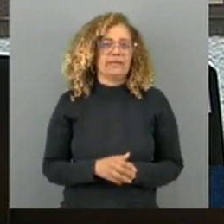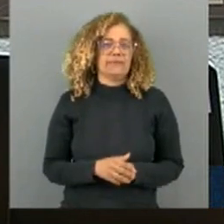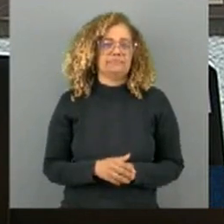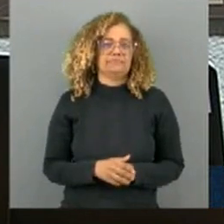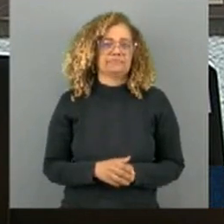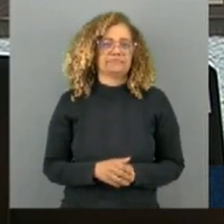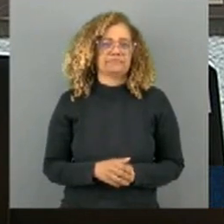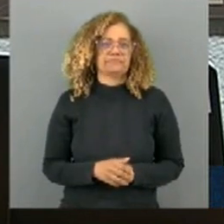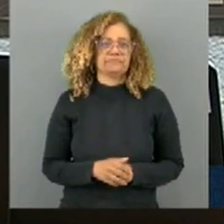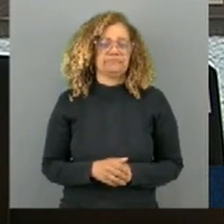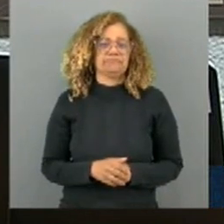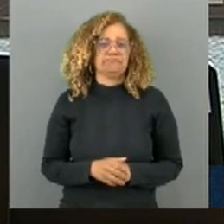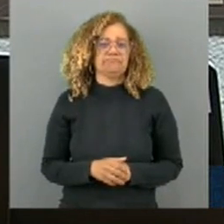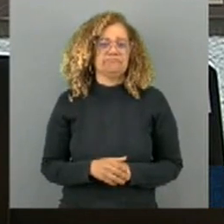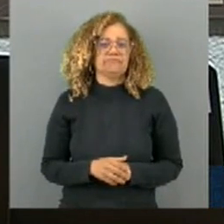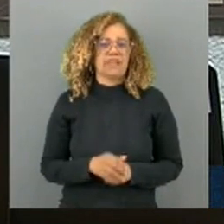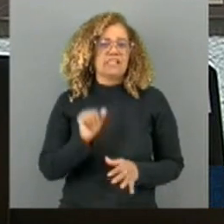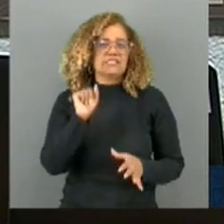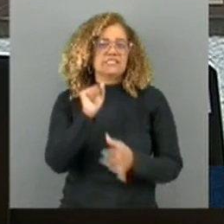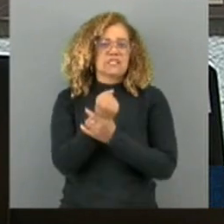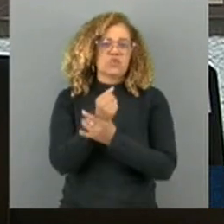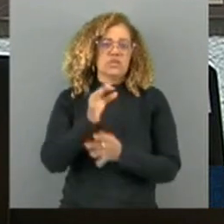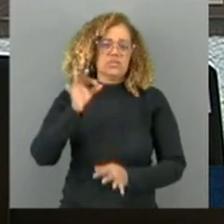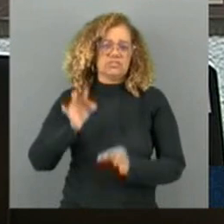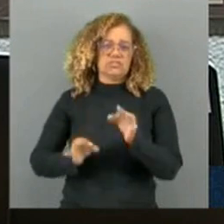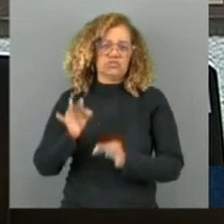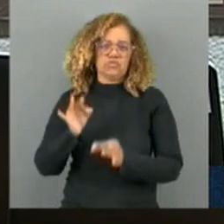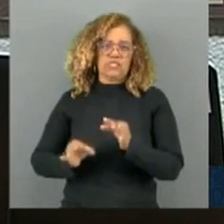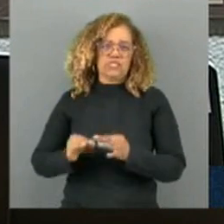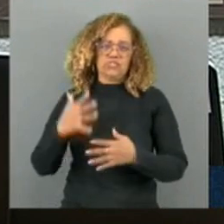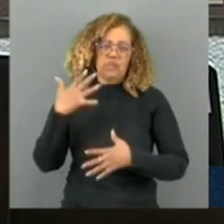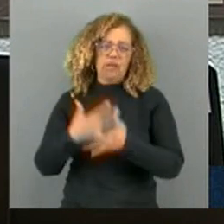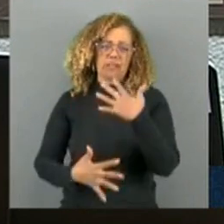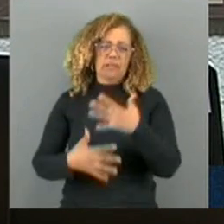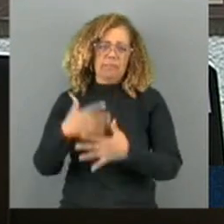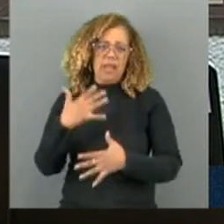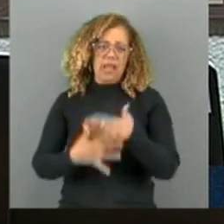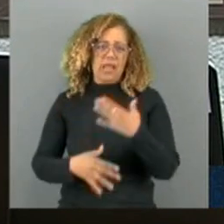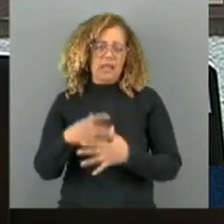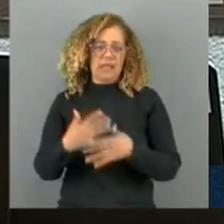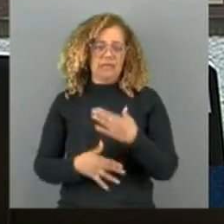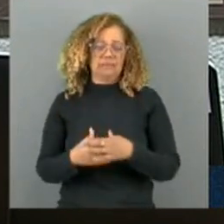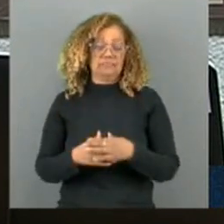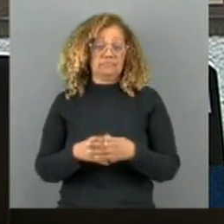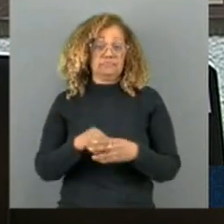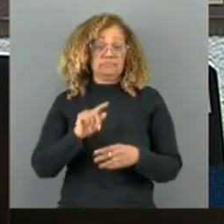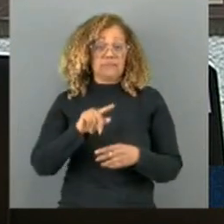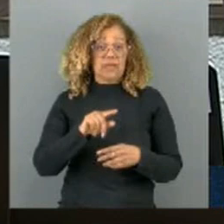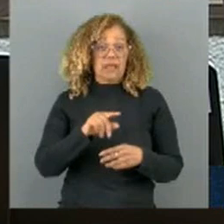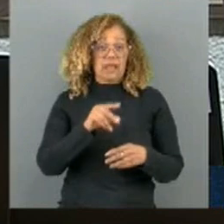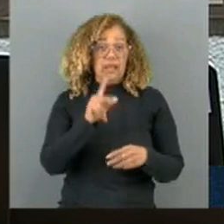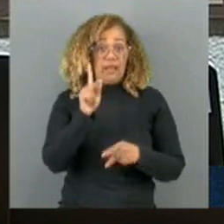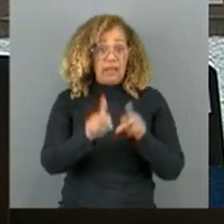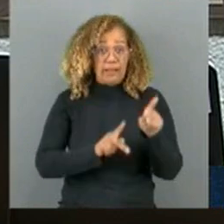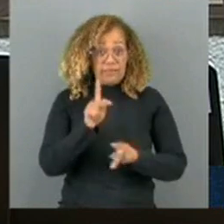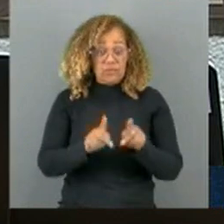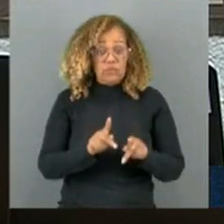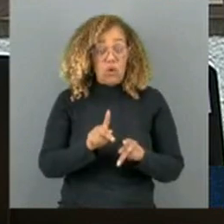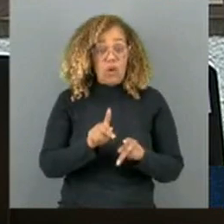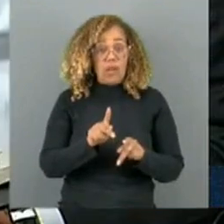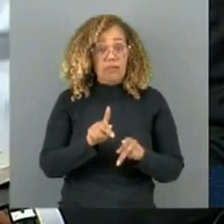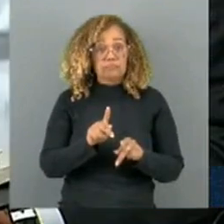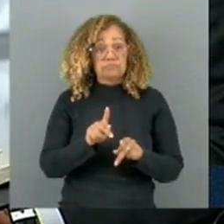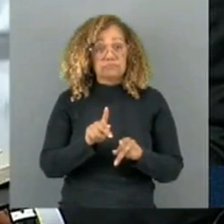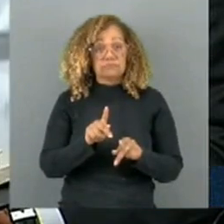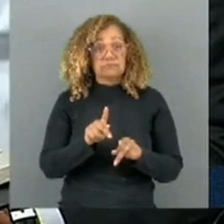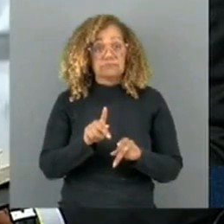ficar a insegurança jurídica, o que atrapalha o desenvolvimento. As pessoas vão desenvolver lá fora, né? Aquelas que vêm,